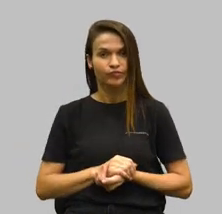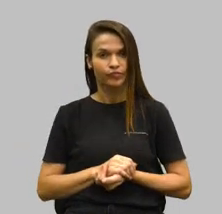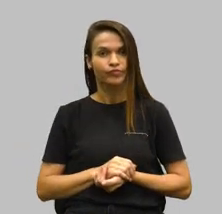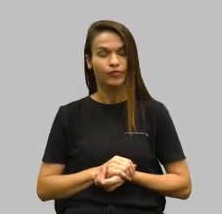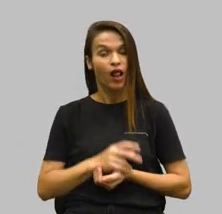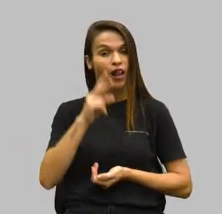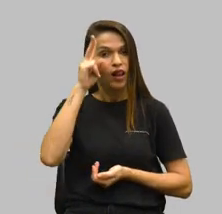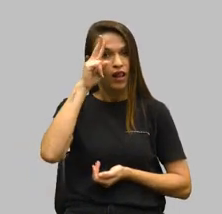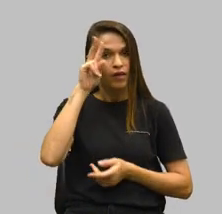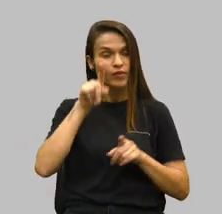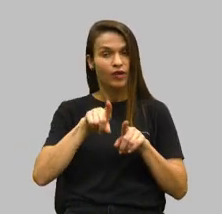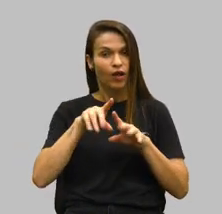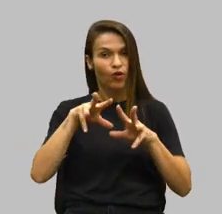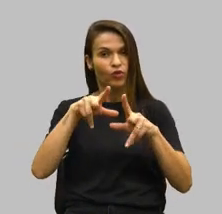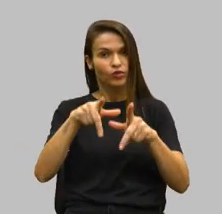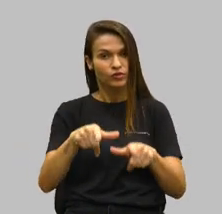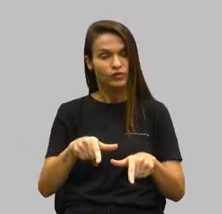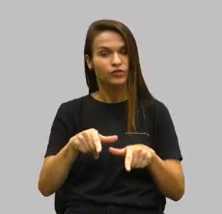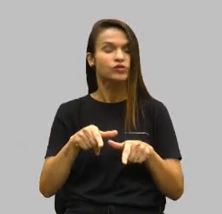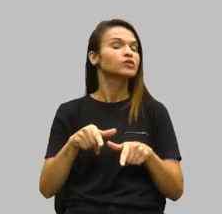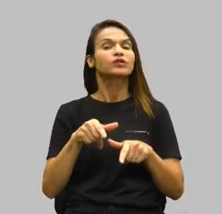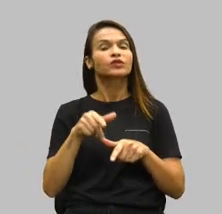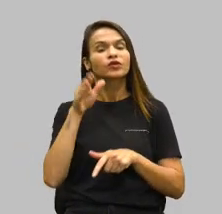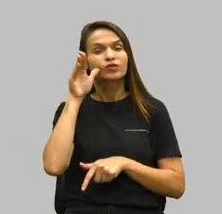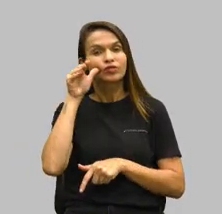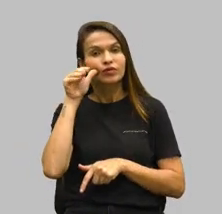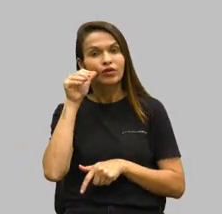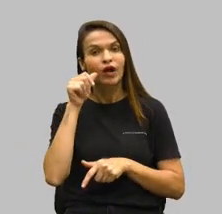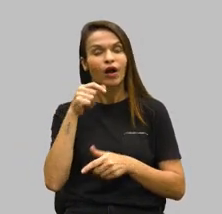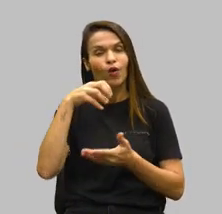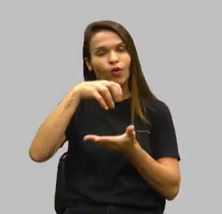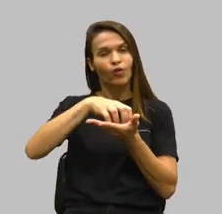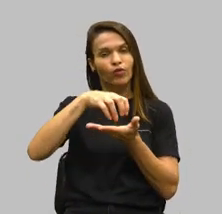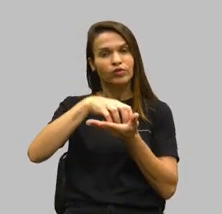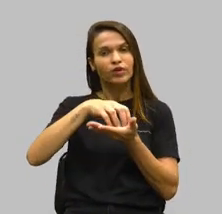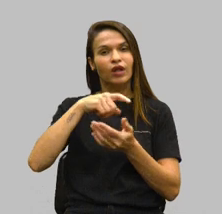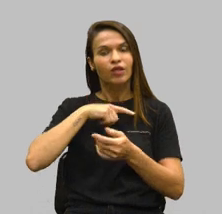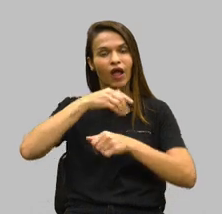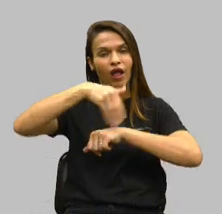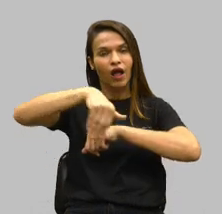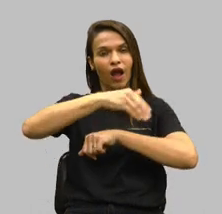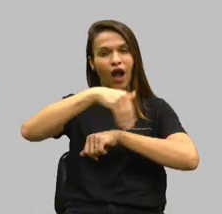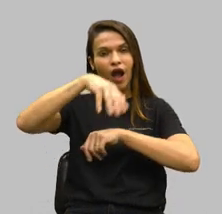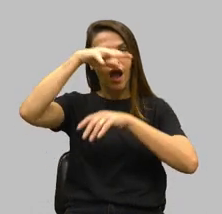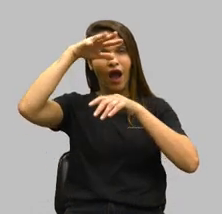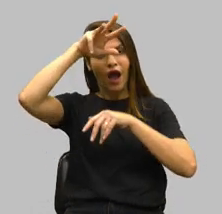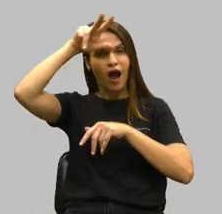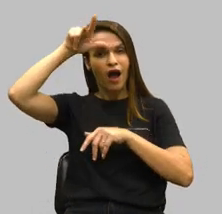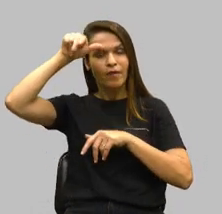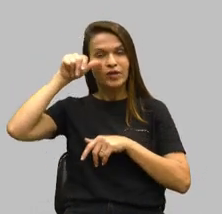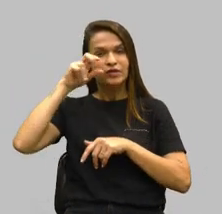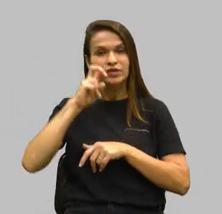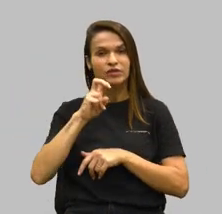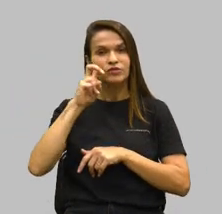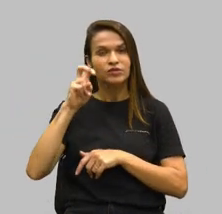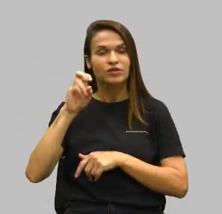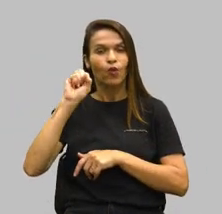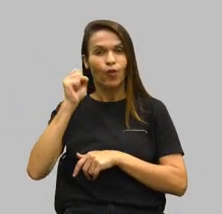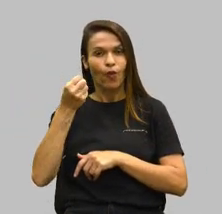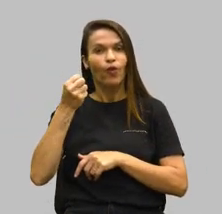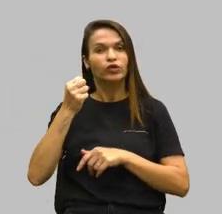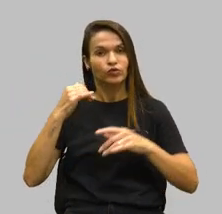Lembrando aqui a todos que nos acompanham o CNA ele está localizado na Avenida Amazonas 558 no centro de